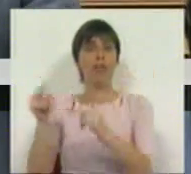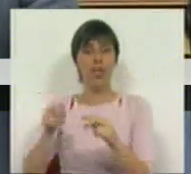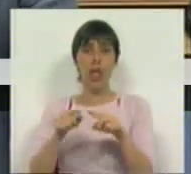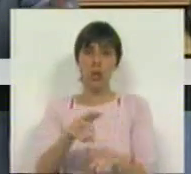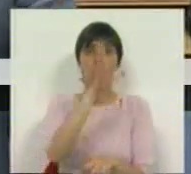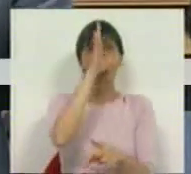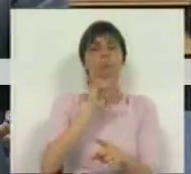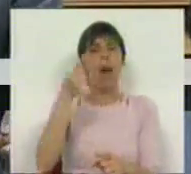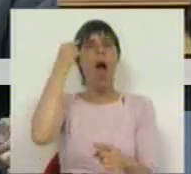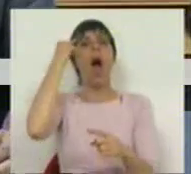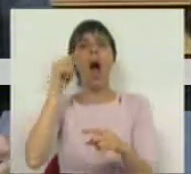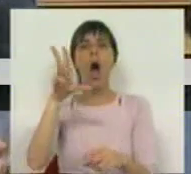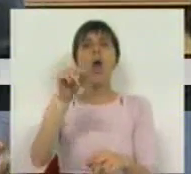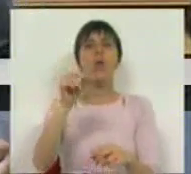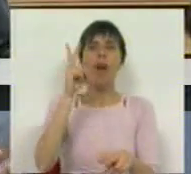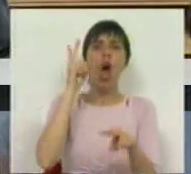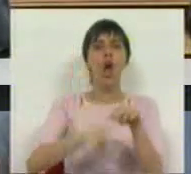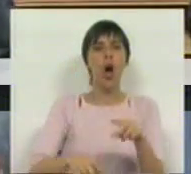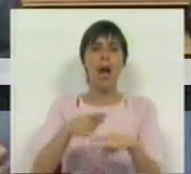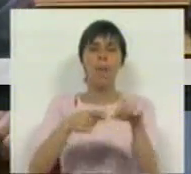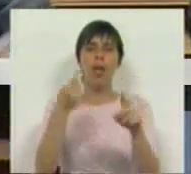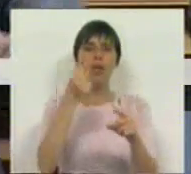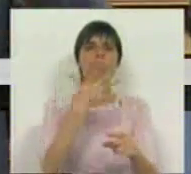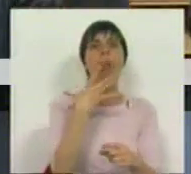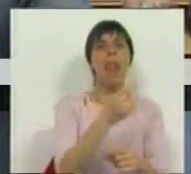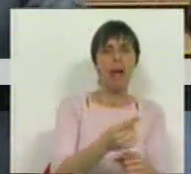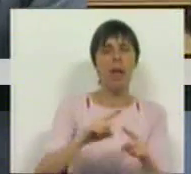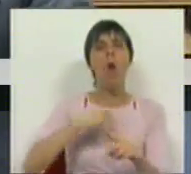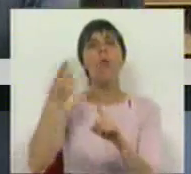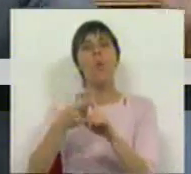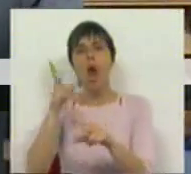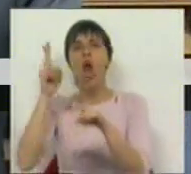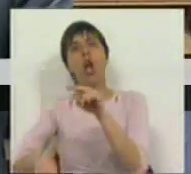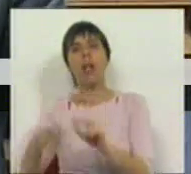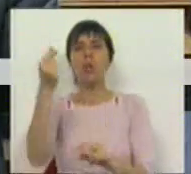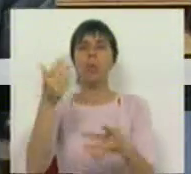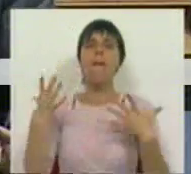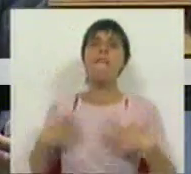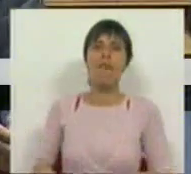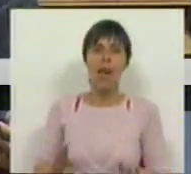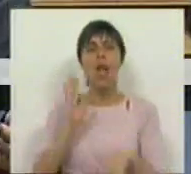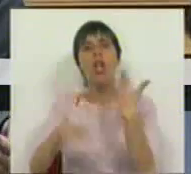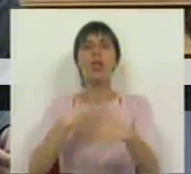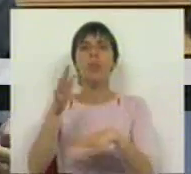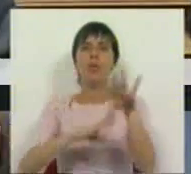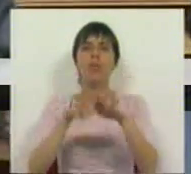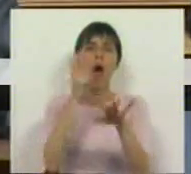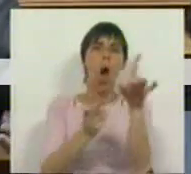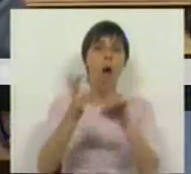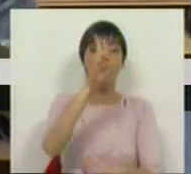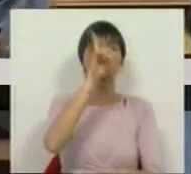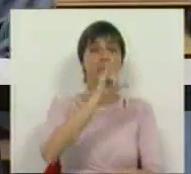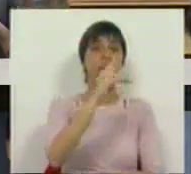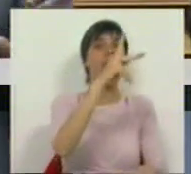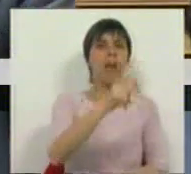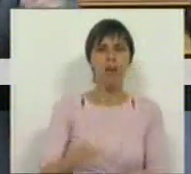que um Governo que se lembra em novembro de cortar metade do subsídio de Natal, para no ano a seguir cortar o subsídio de férias, para depois fazer aumentos brutais do